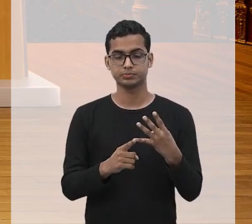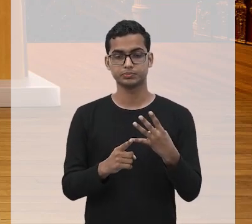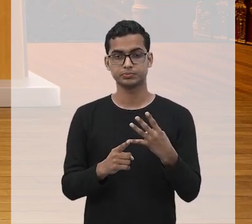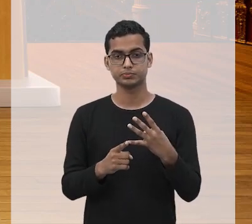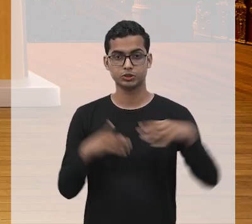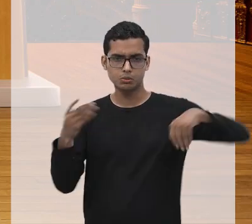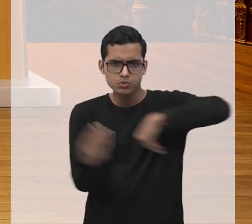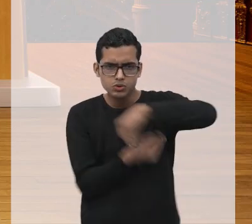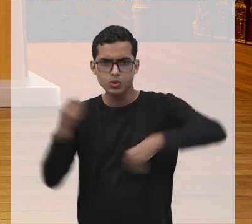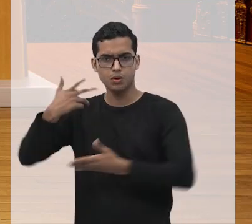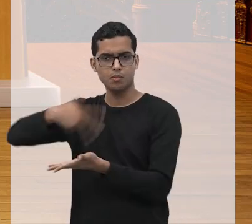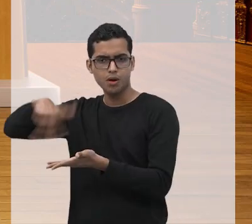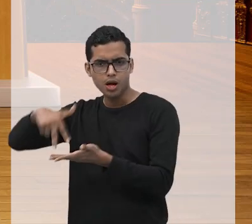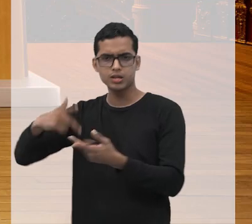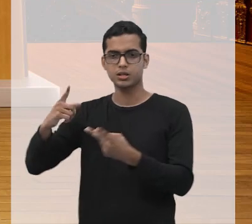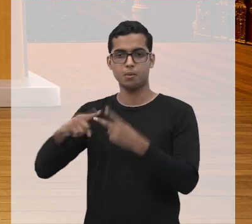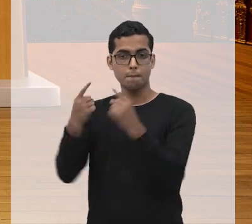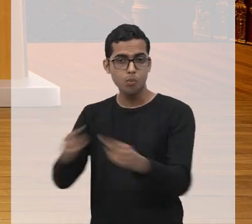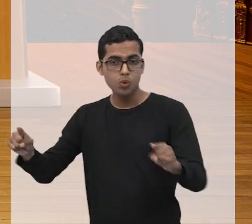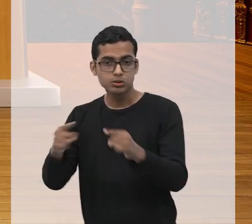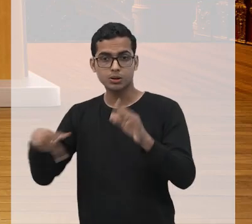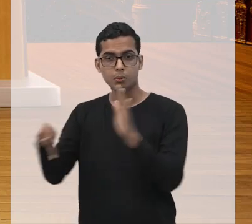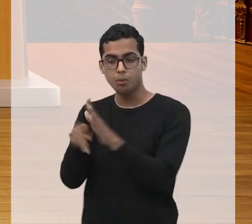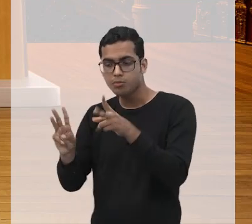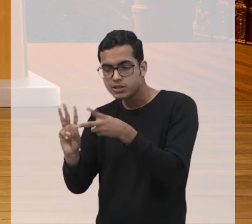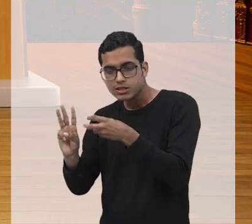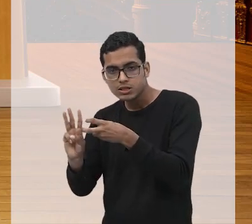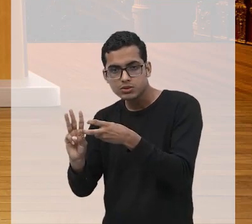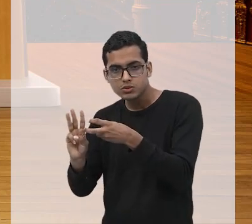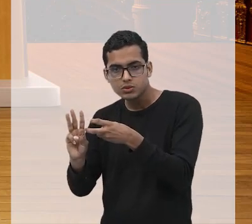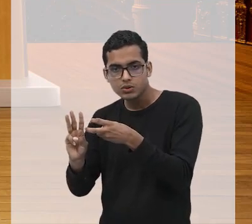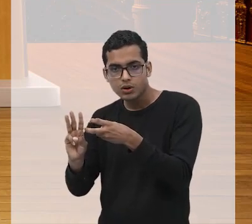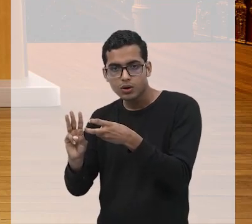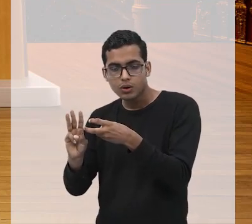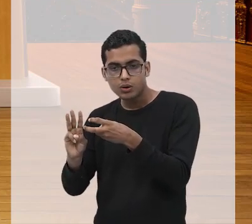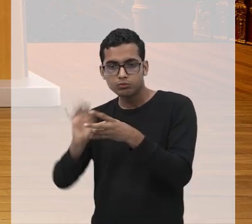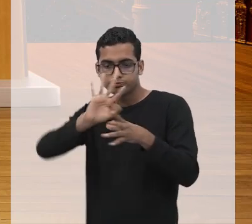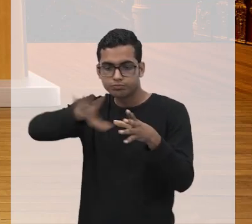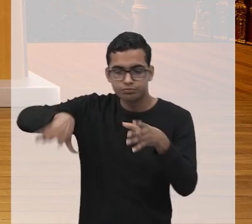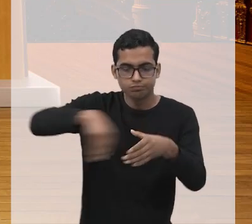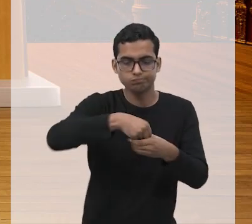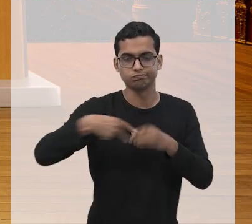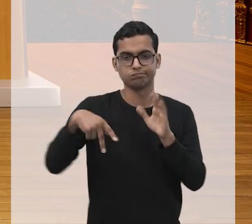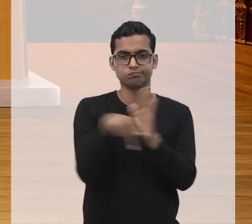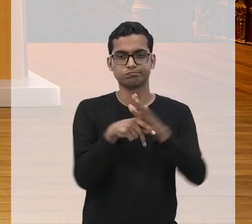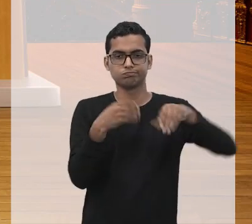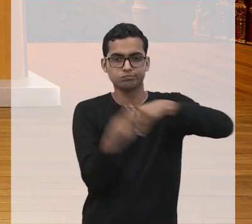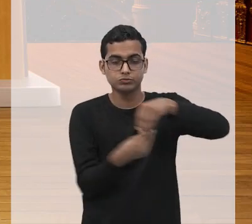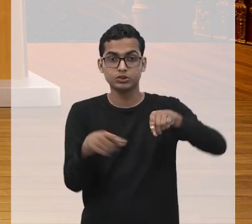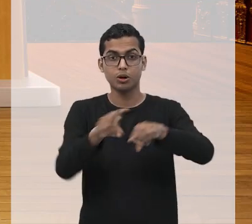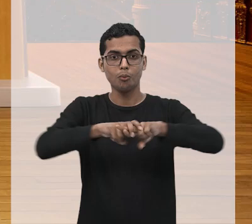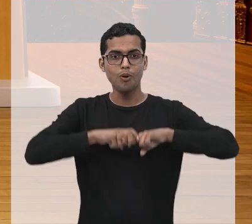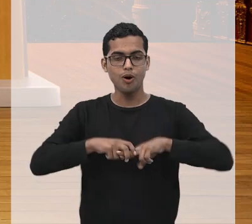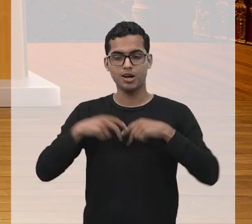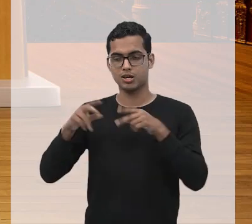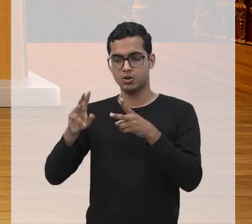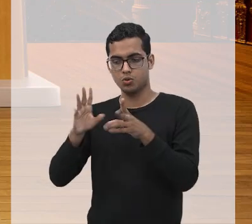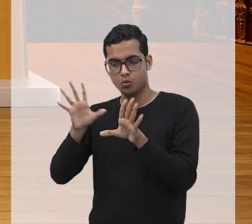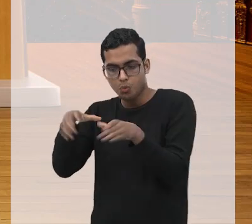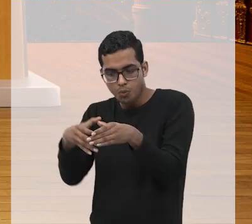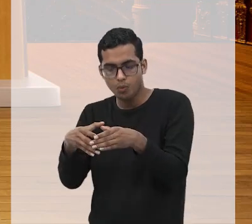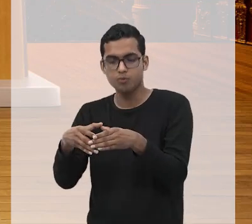um elemento muito importante. Por quê? Eles precisavam ganhar a confiança dos